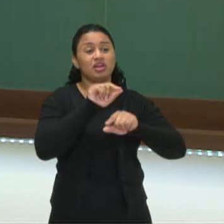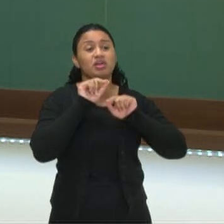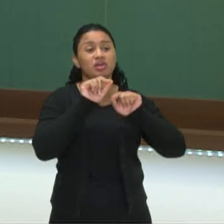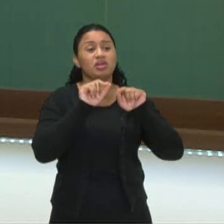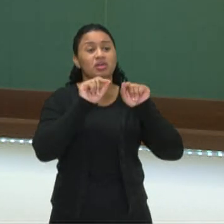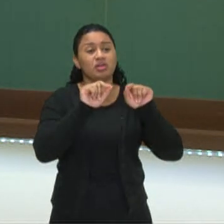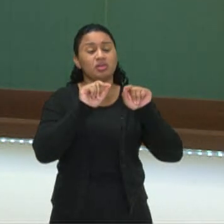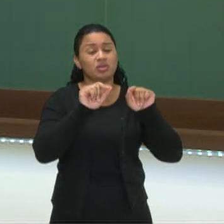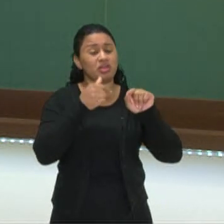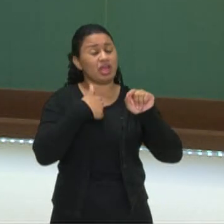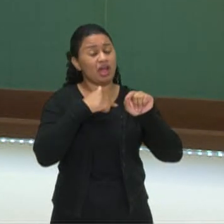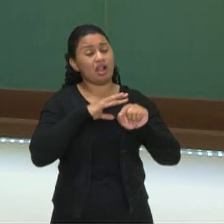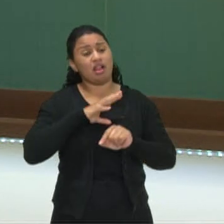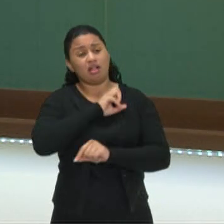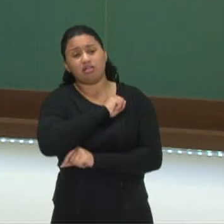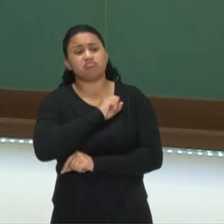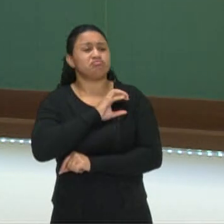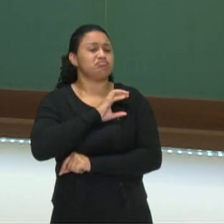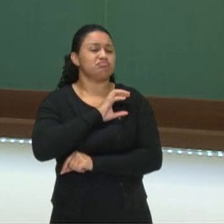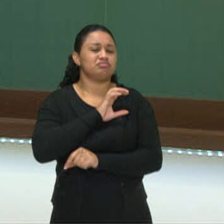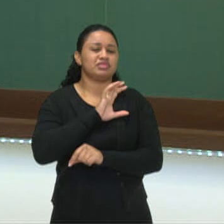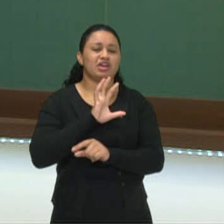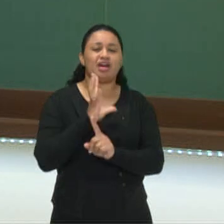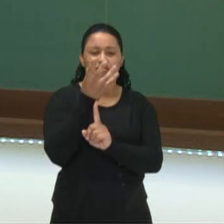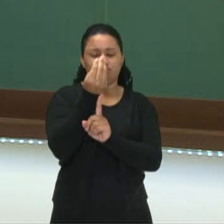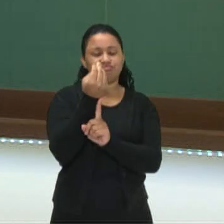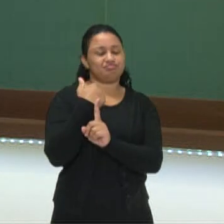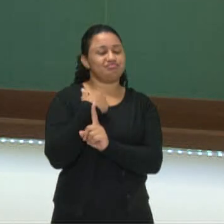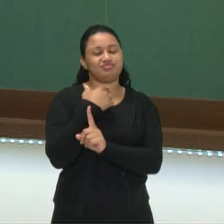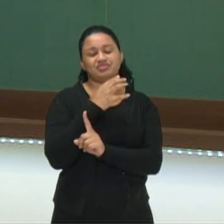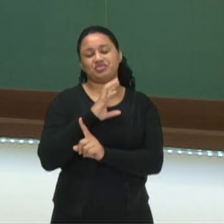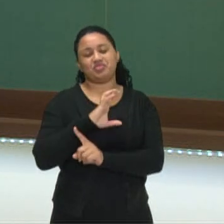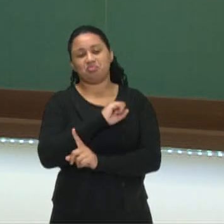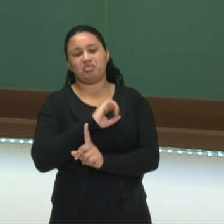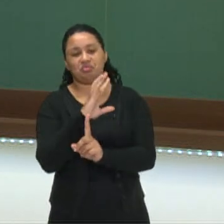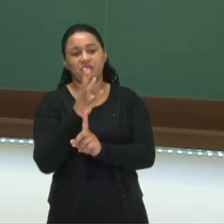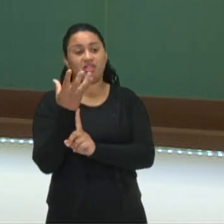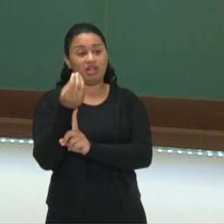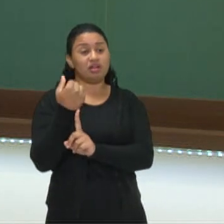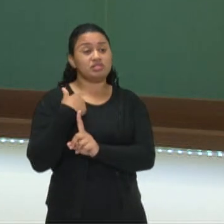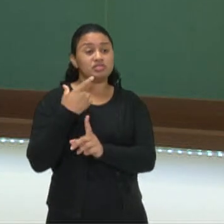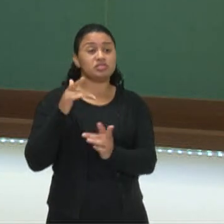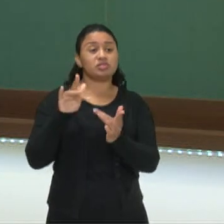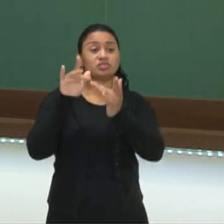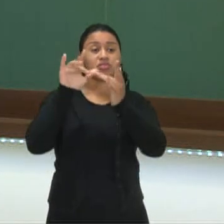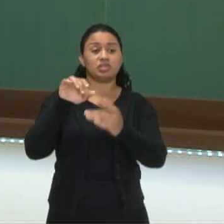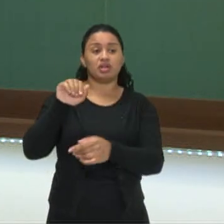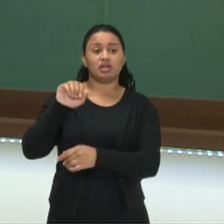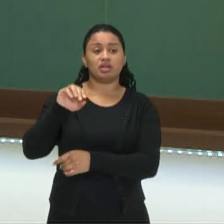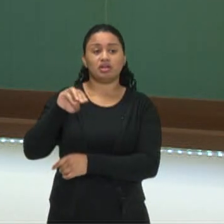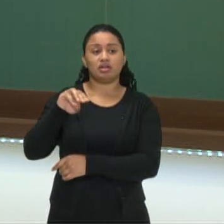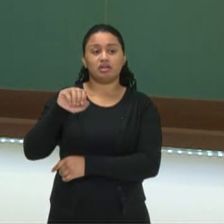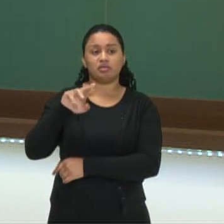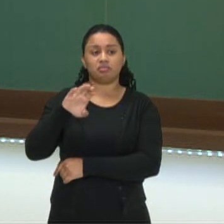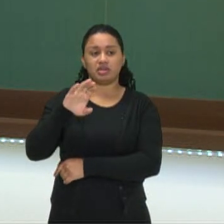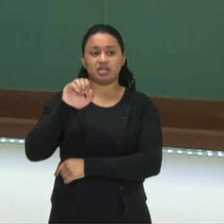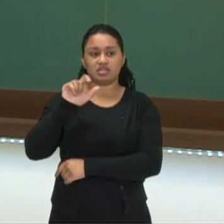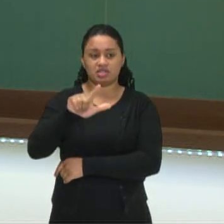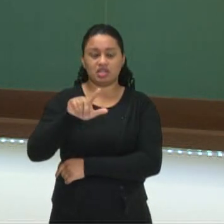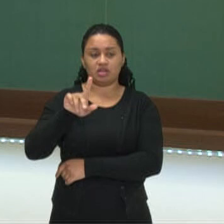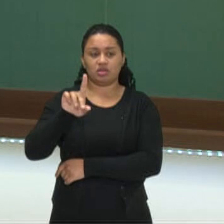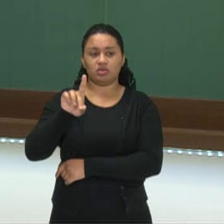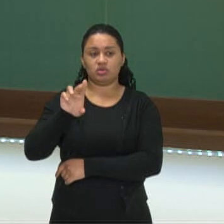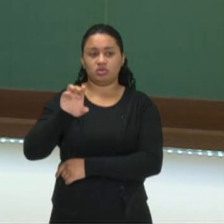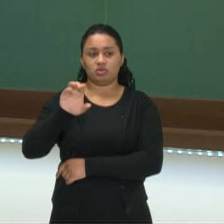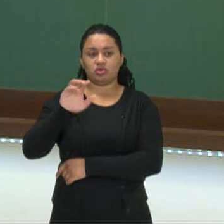E ela é uma apaixonada por arte. Uma apaixonada por arte, ela tinha uma fascinação, e ela entra em contato com Marcel Duchamp. Marcel Duchamp, grande dadaísta, que